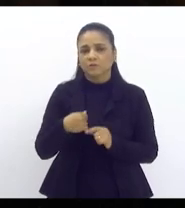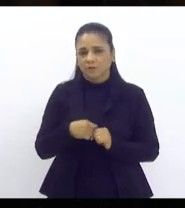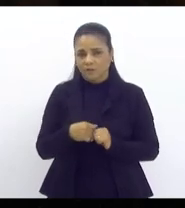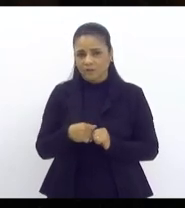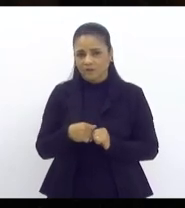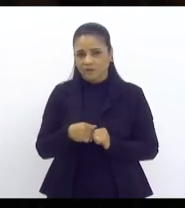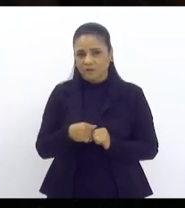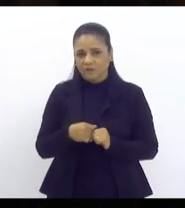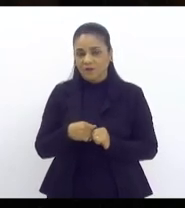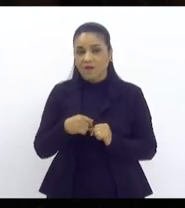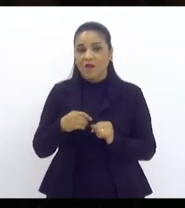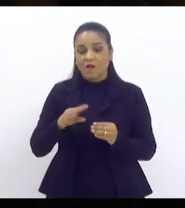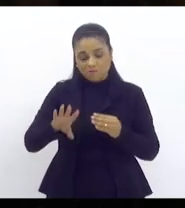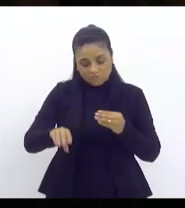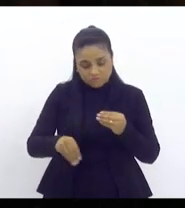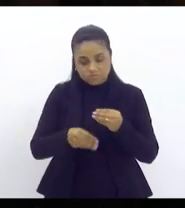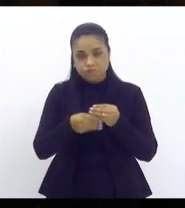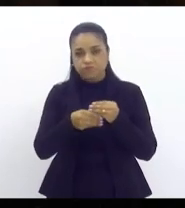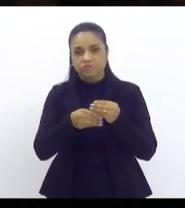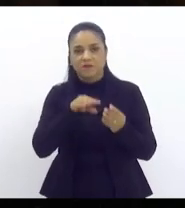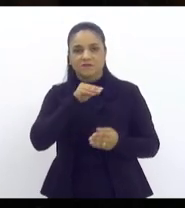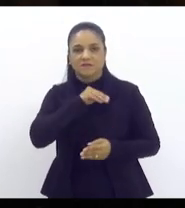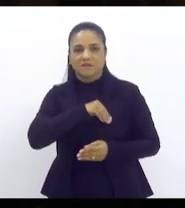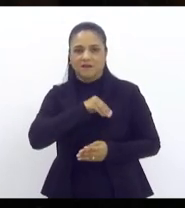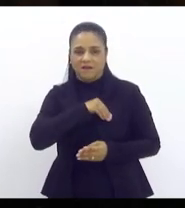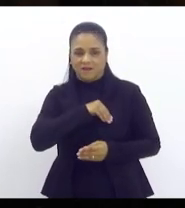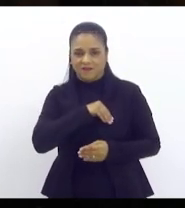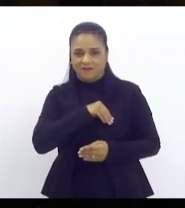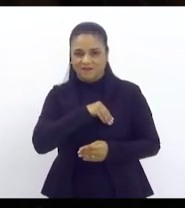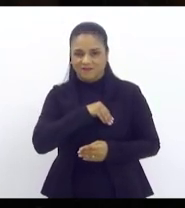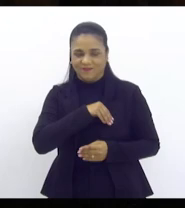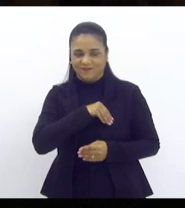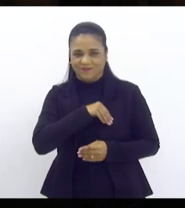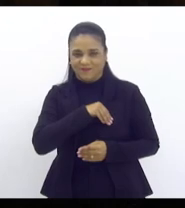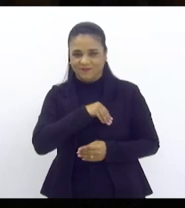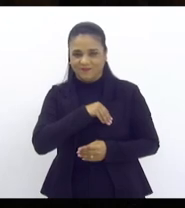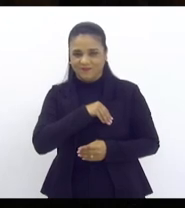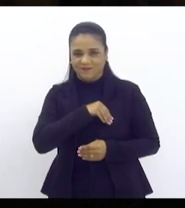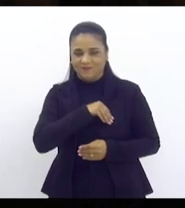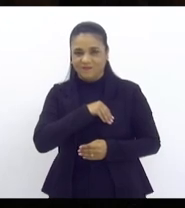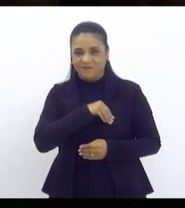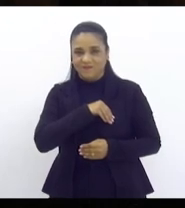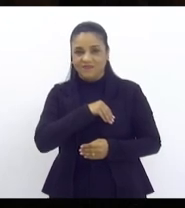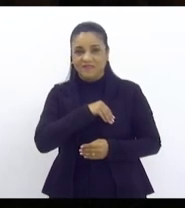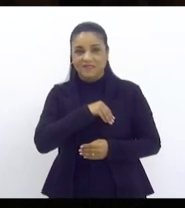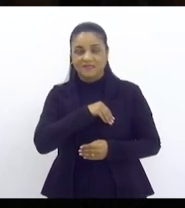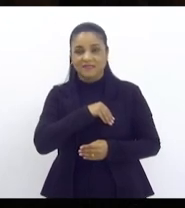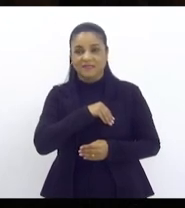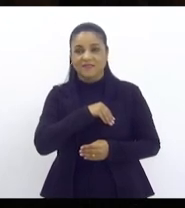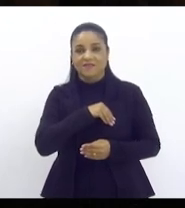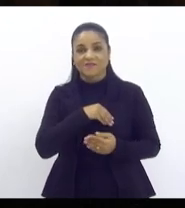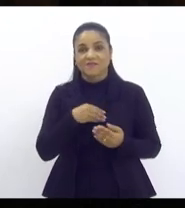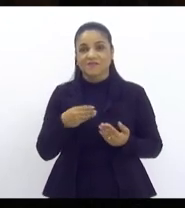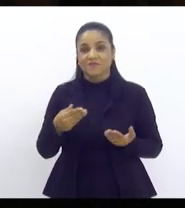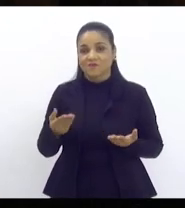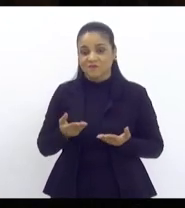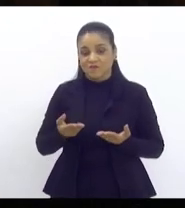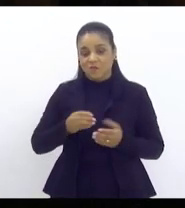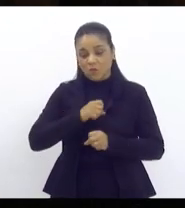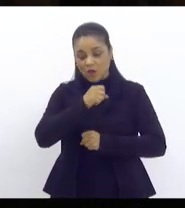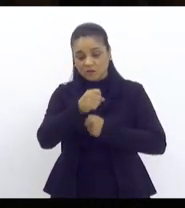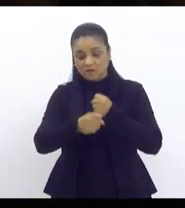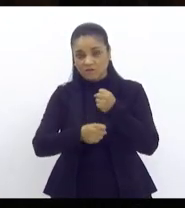aconteceu reposições salariais. Mas o que se avizinha agora, para o ano que